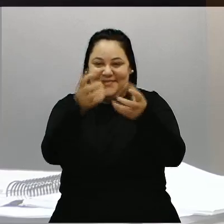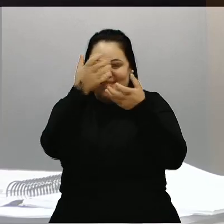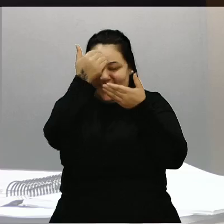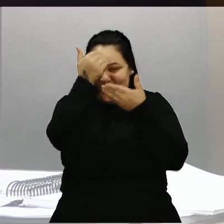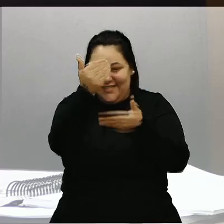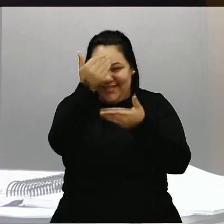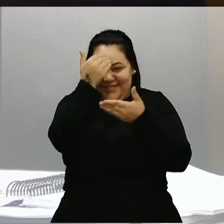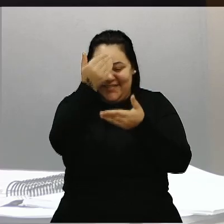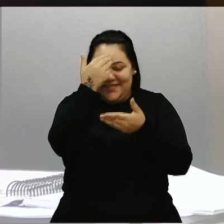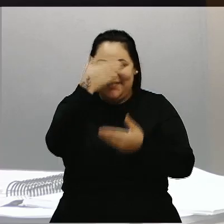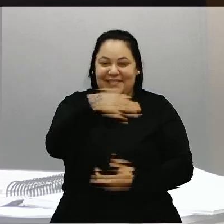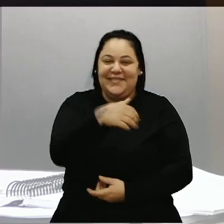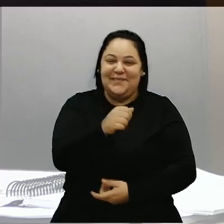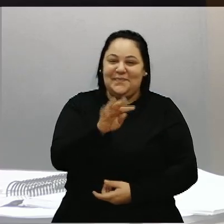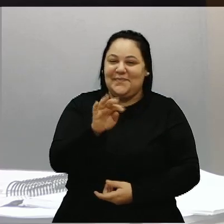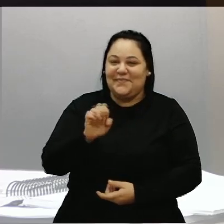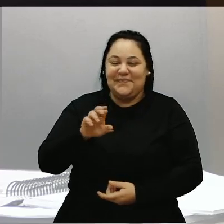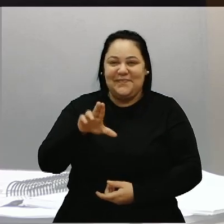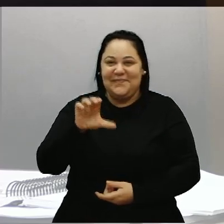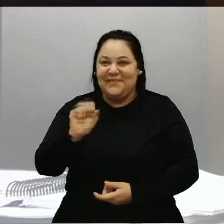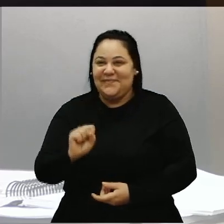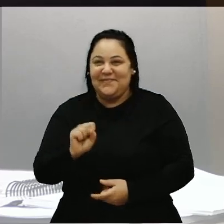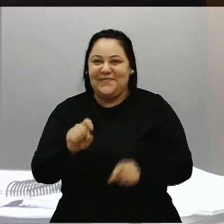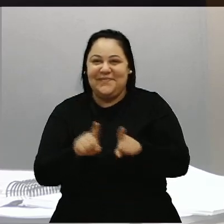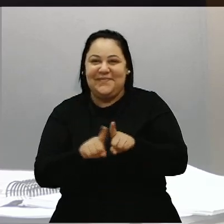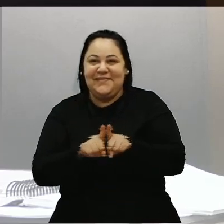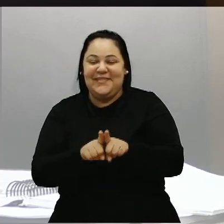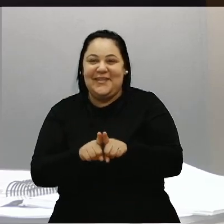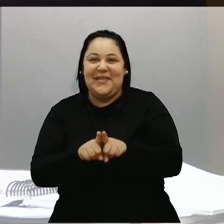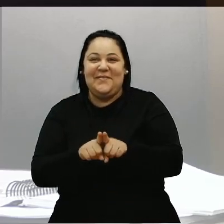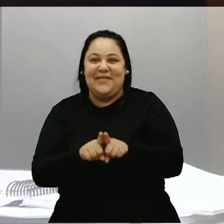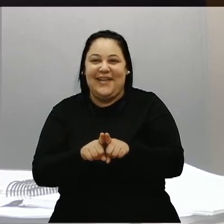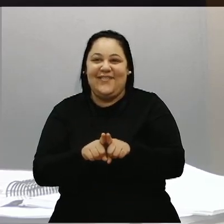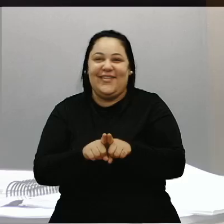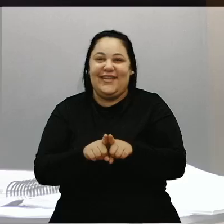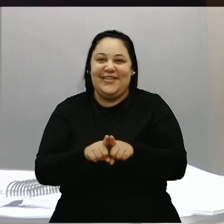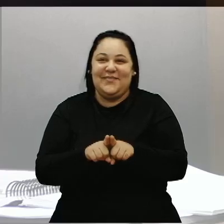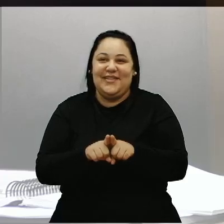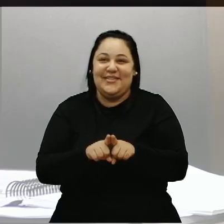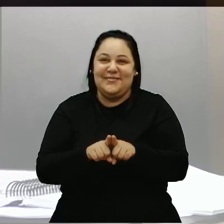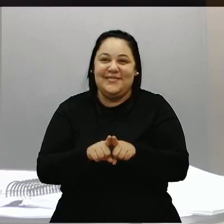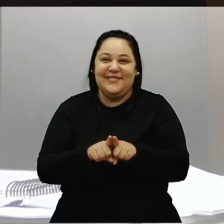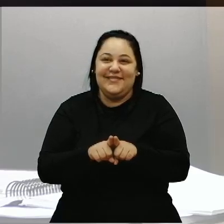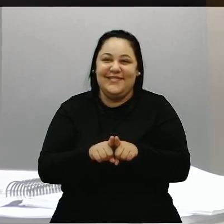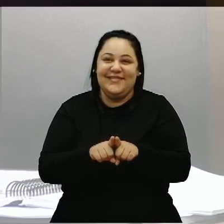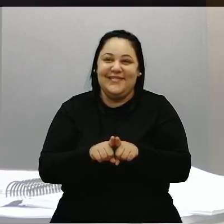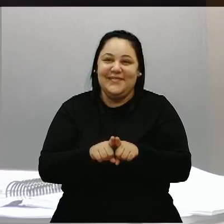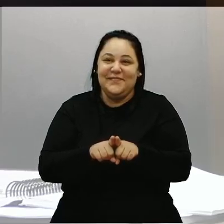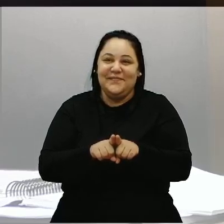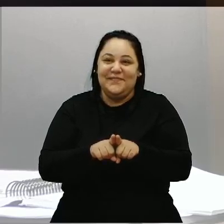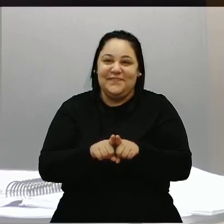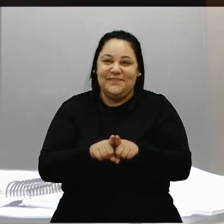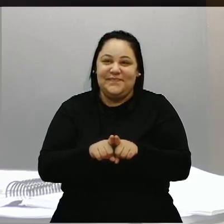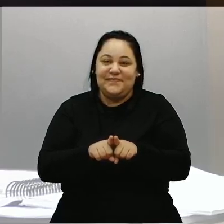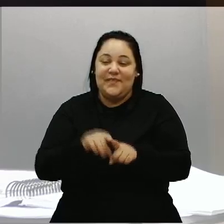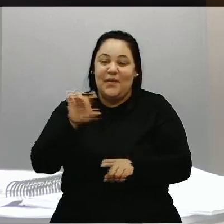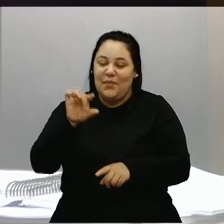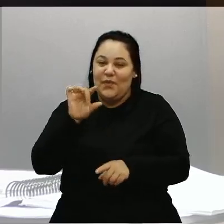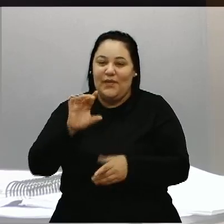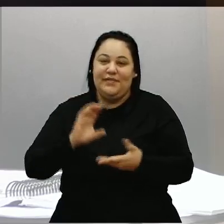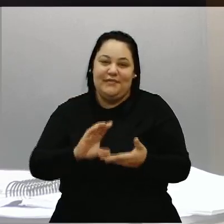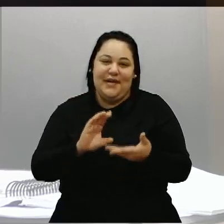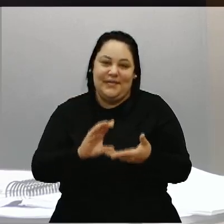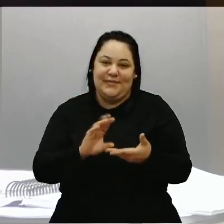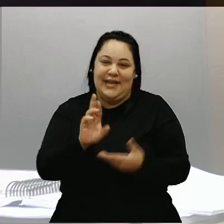o Matheus, né? Sim, Eu acho, e falei para ele, inclusive, um dos melhores secretários da administração, com pouco recursos humanos,